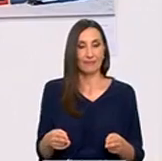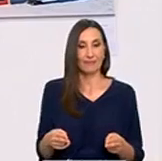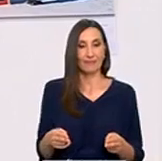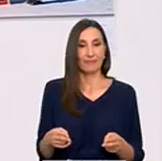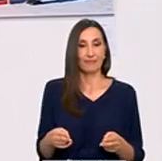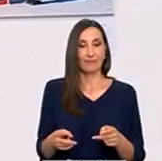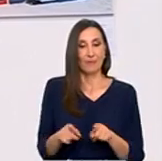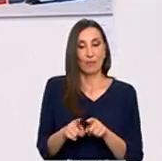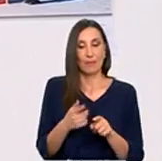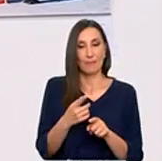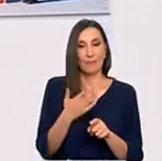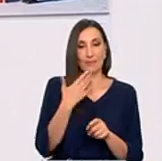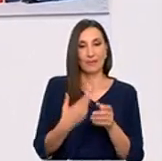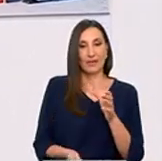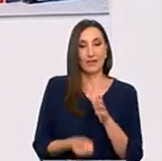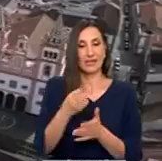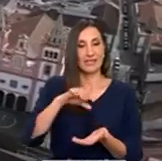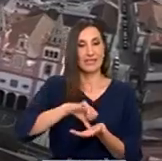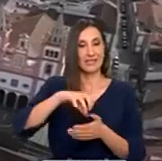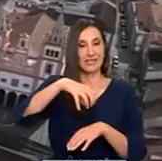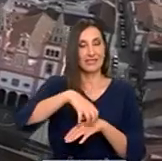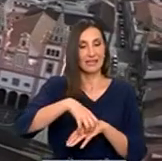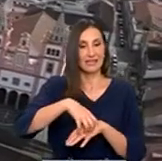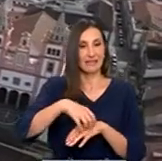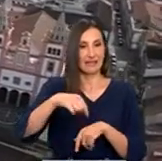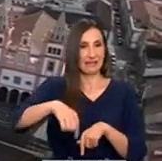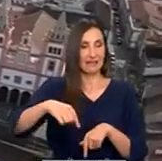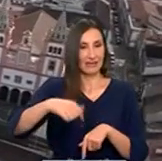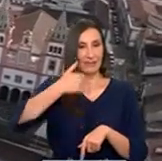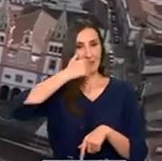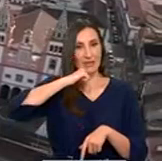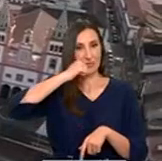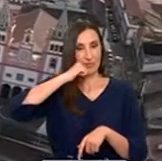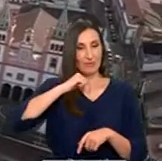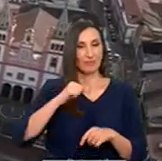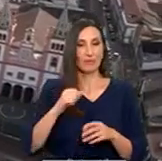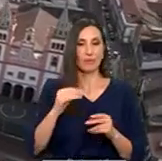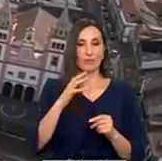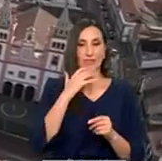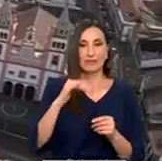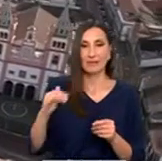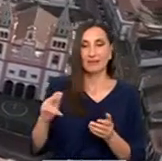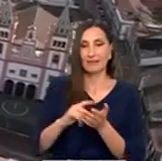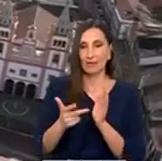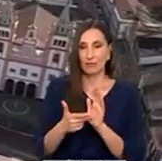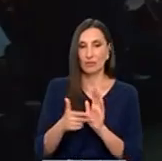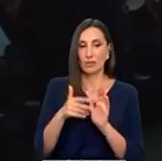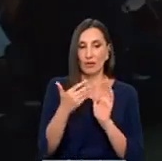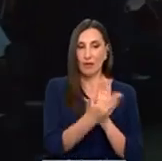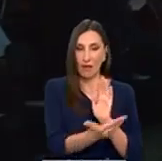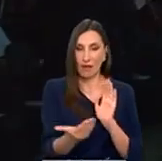sede permanente da GLECS no Atlântico Norte. E temos muita ciência e tecnologia a ser aqui produzida. Nós